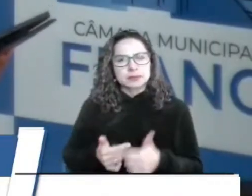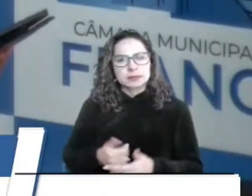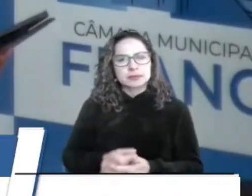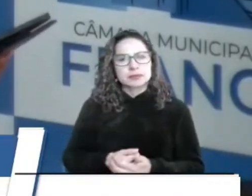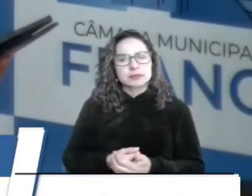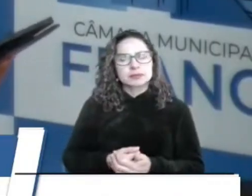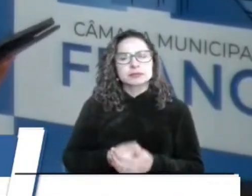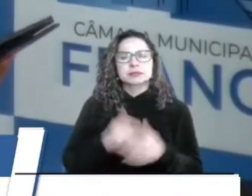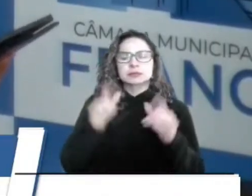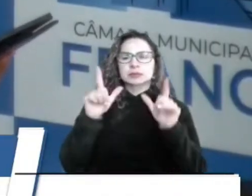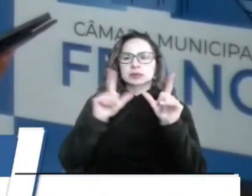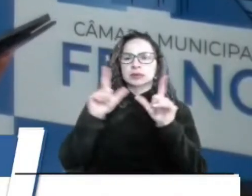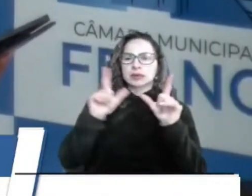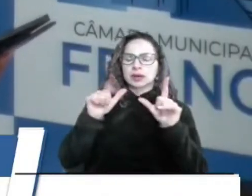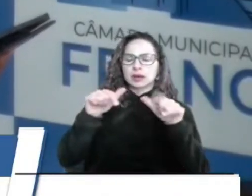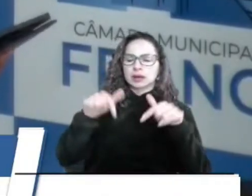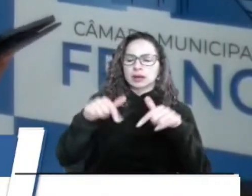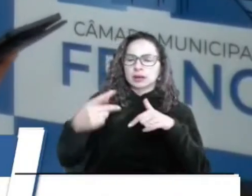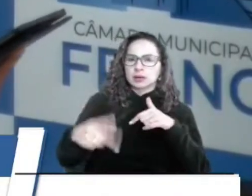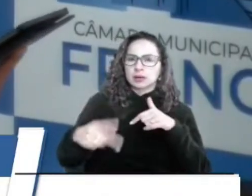Mídia local e nacional